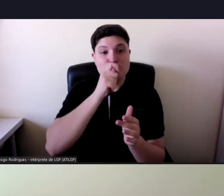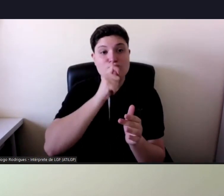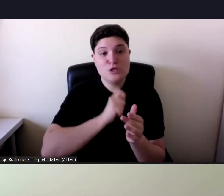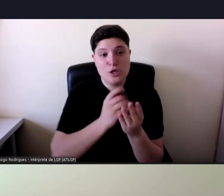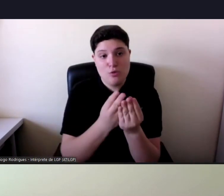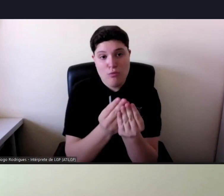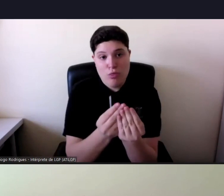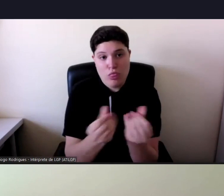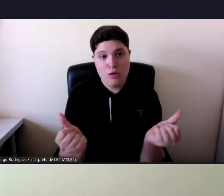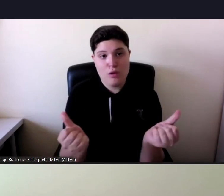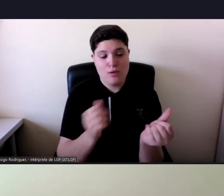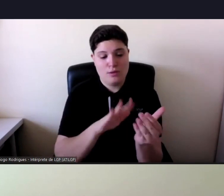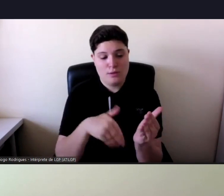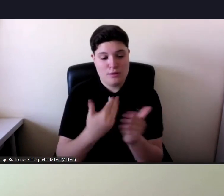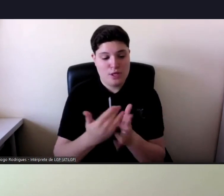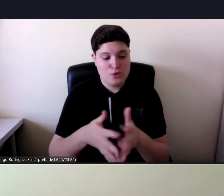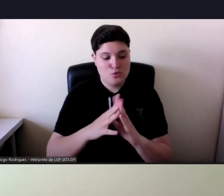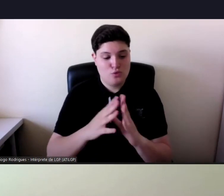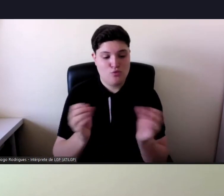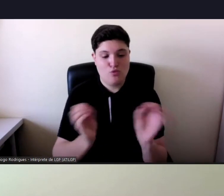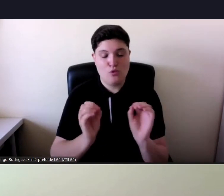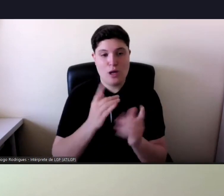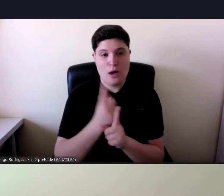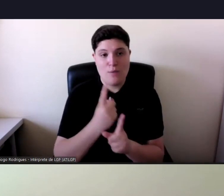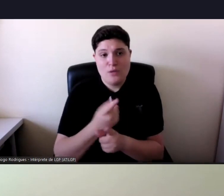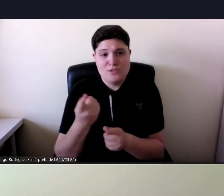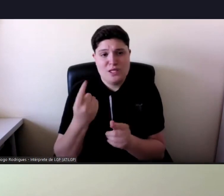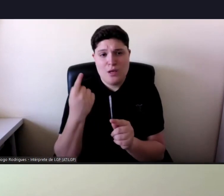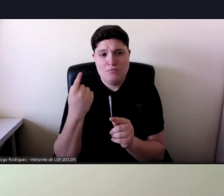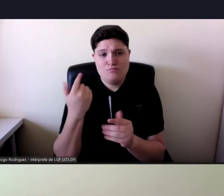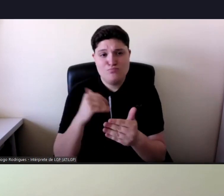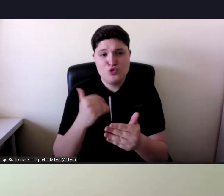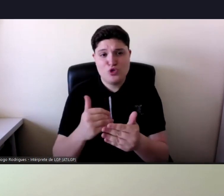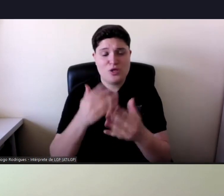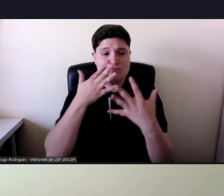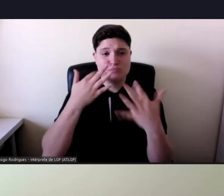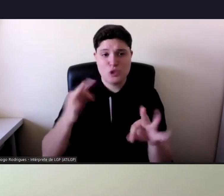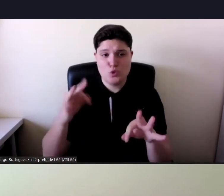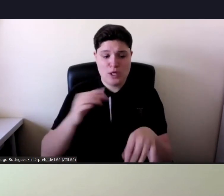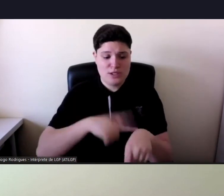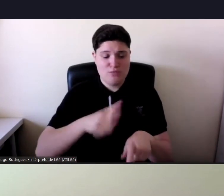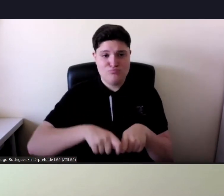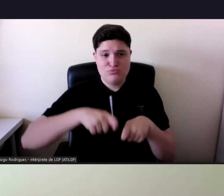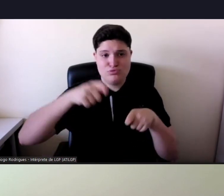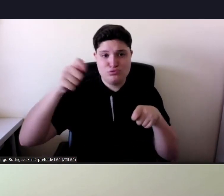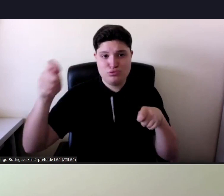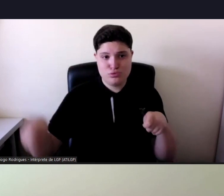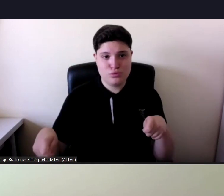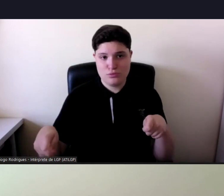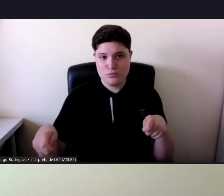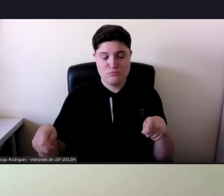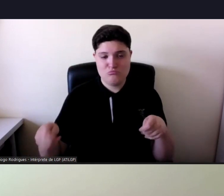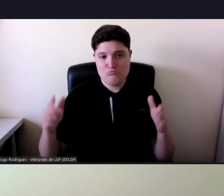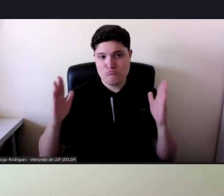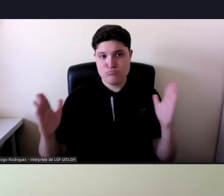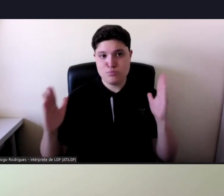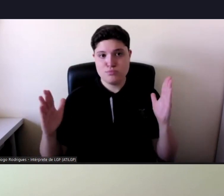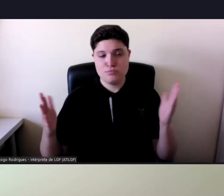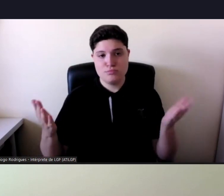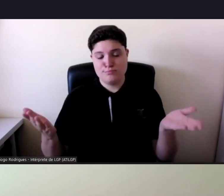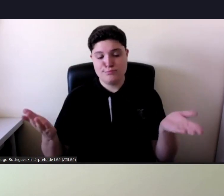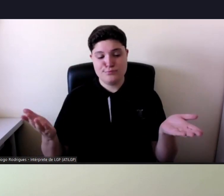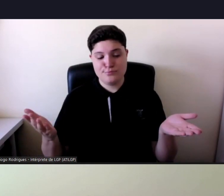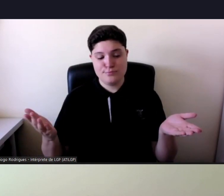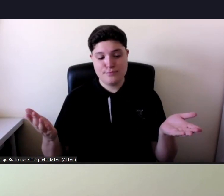à United Nations Academy Impact, a UNAI. É uma iniciativa de louvar, uma iniciativa que visa alinhar